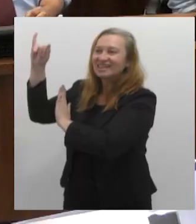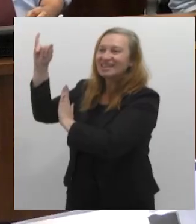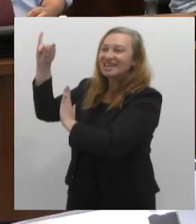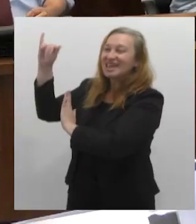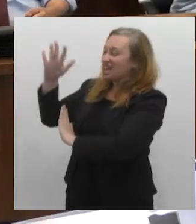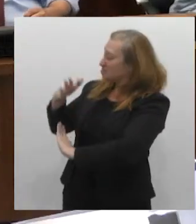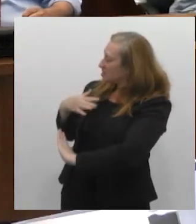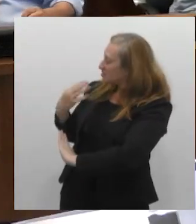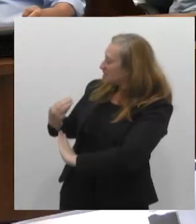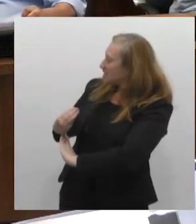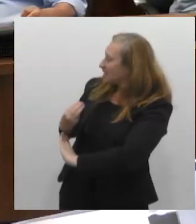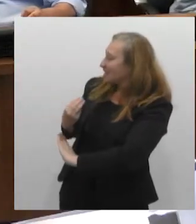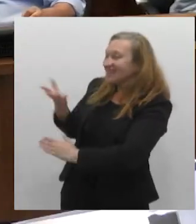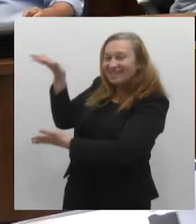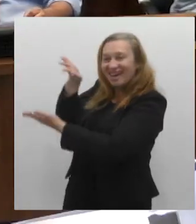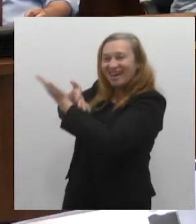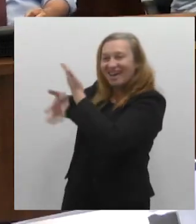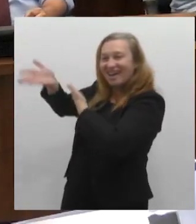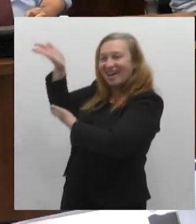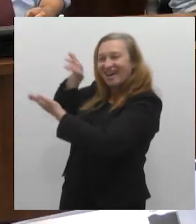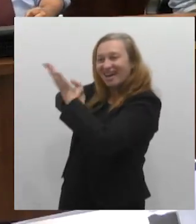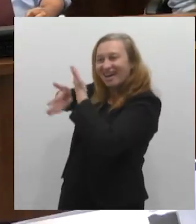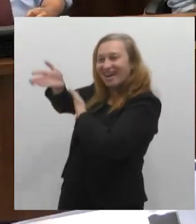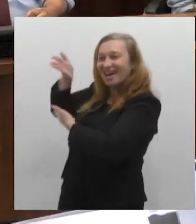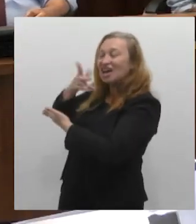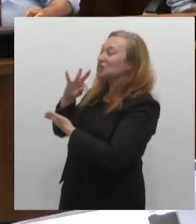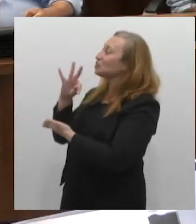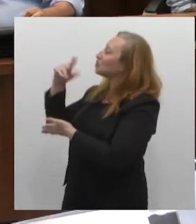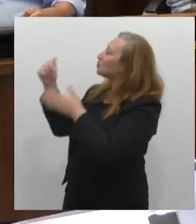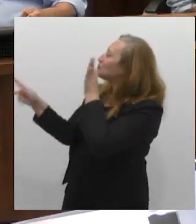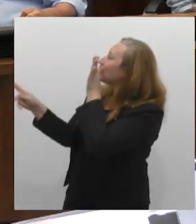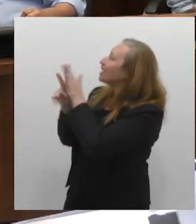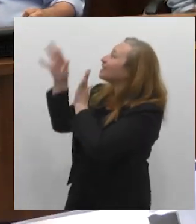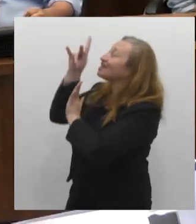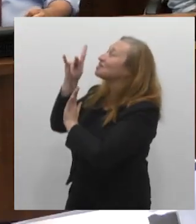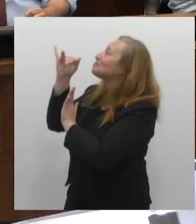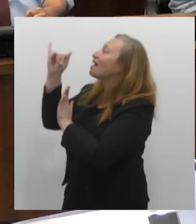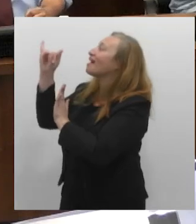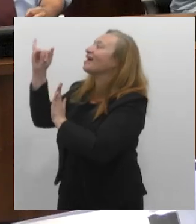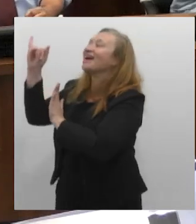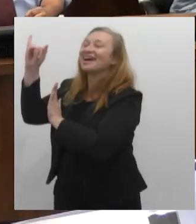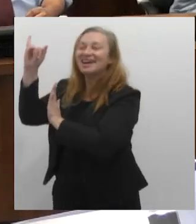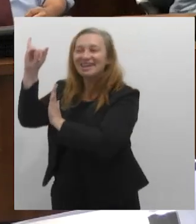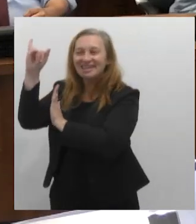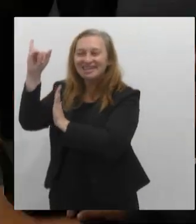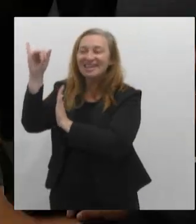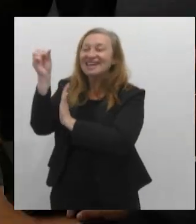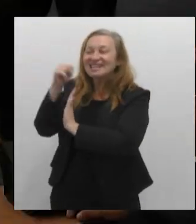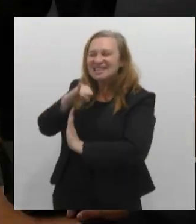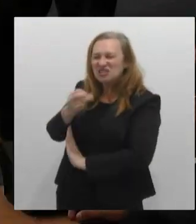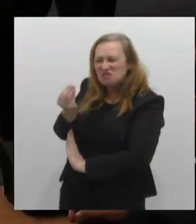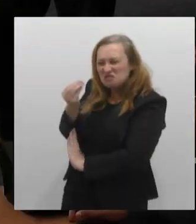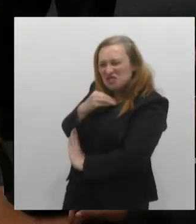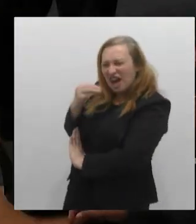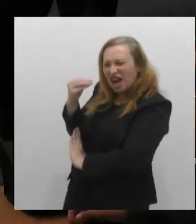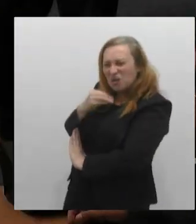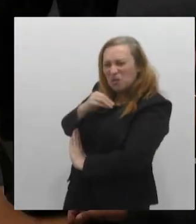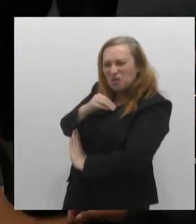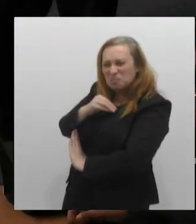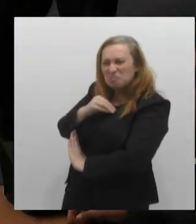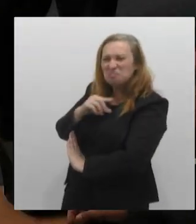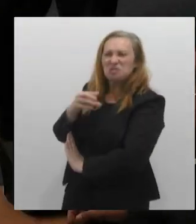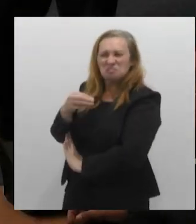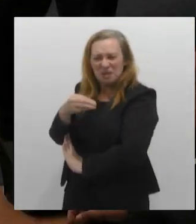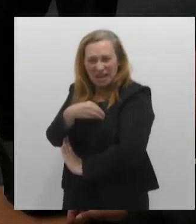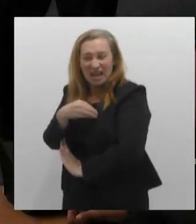Tudo é dele. Em minha vida, tudo é do Pai. Se sou fraco e